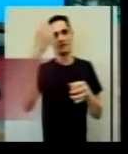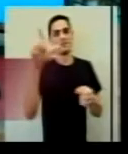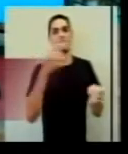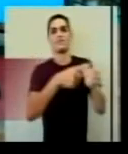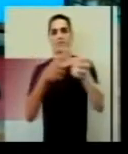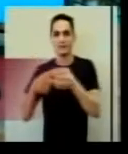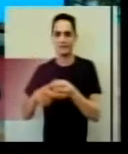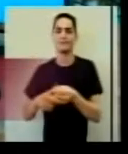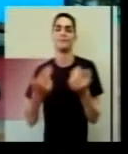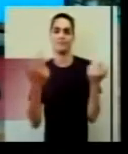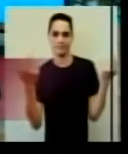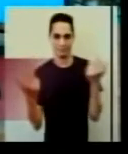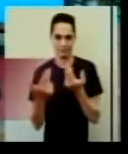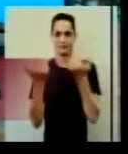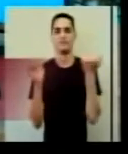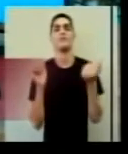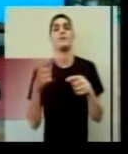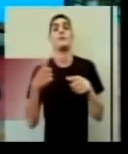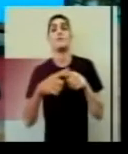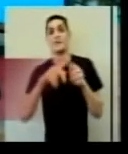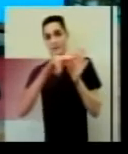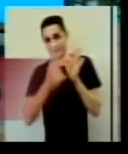região. Rio Preto aumentou